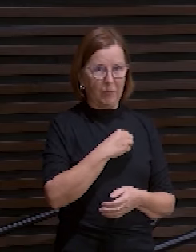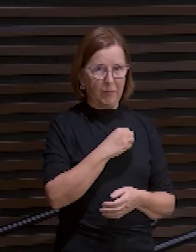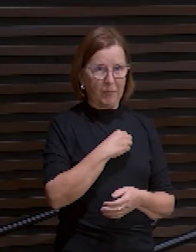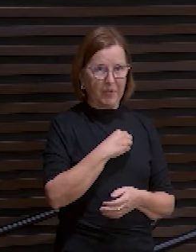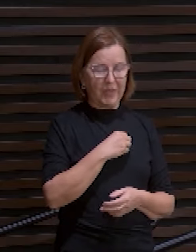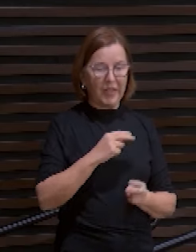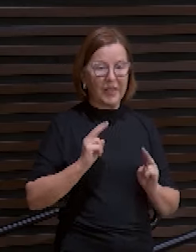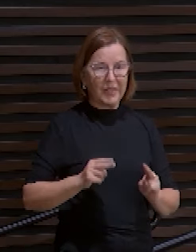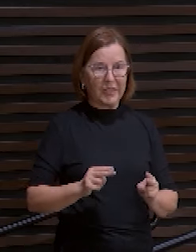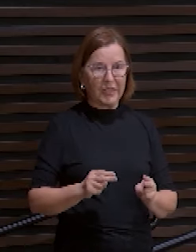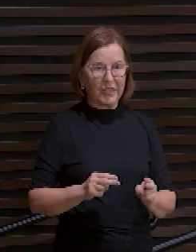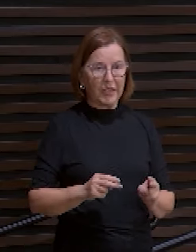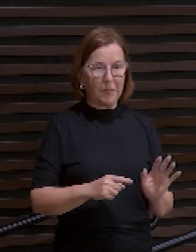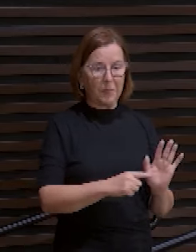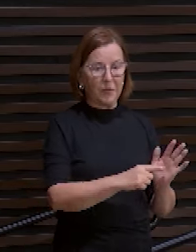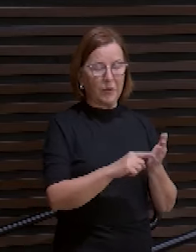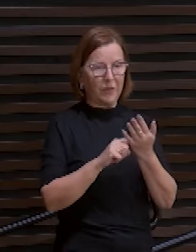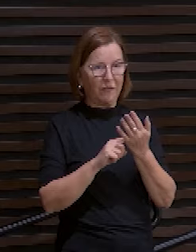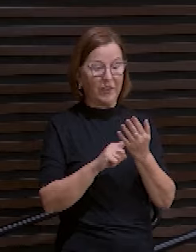opções